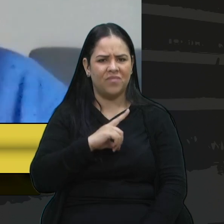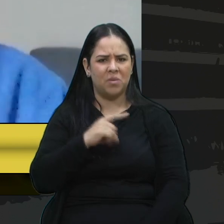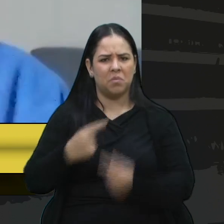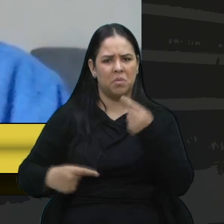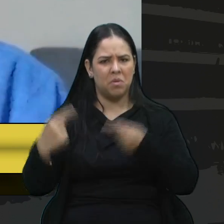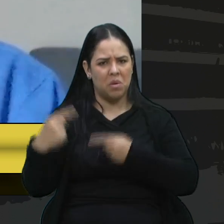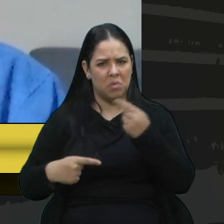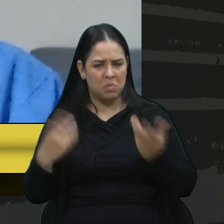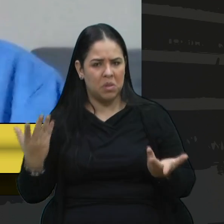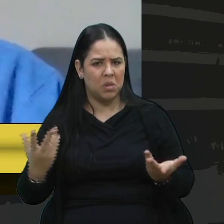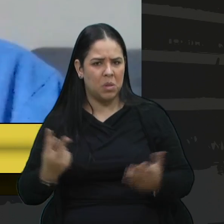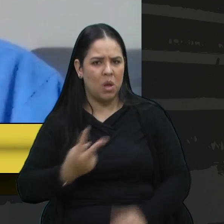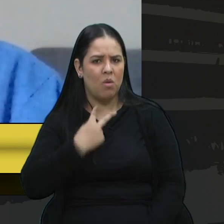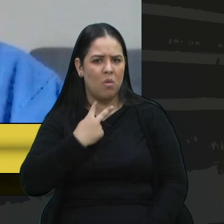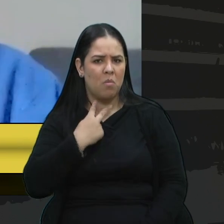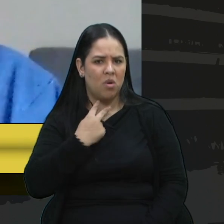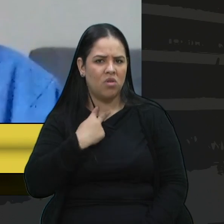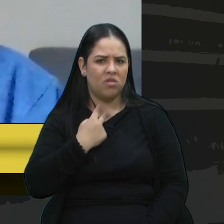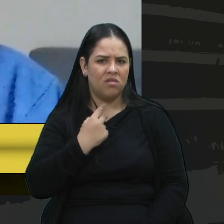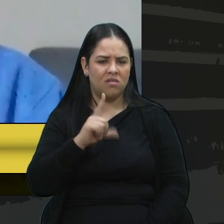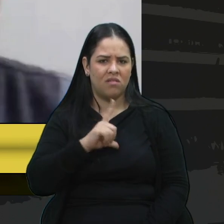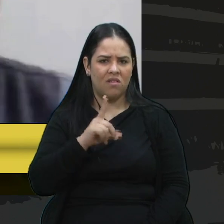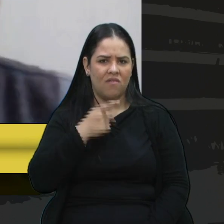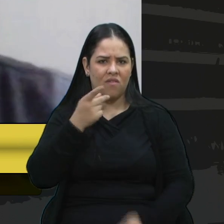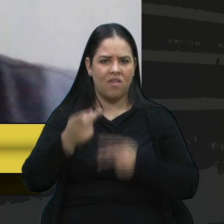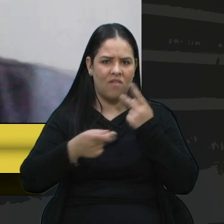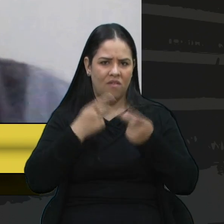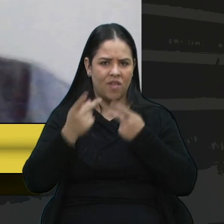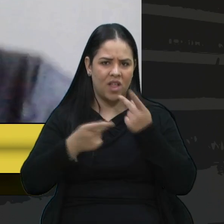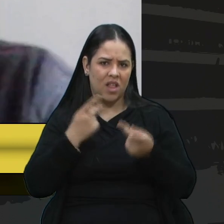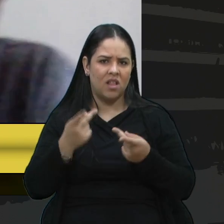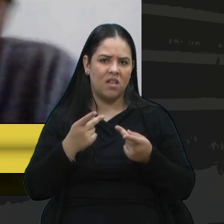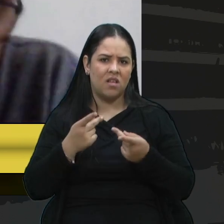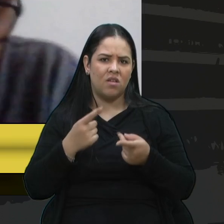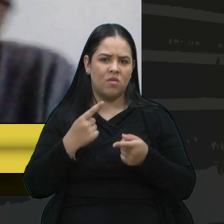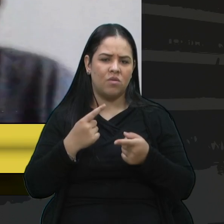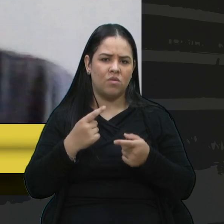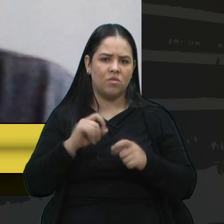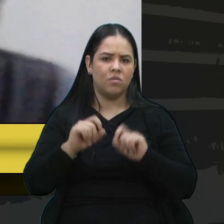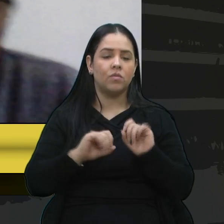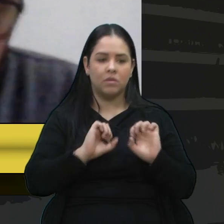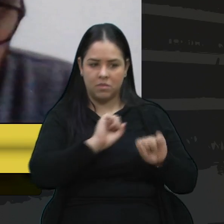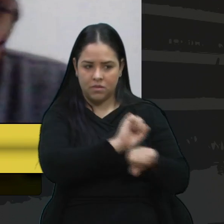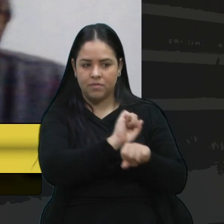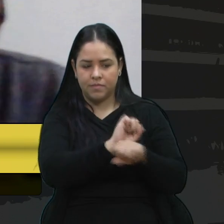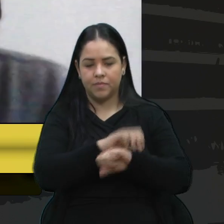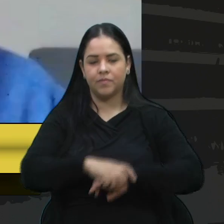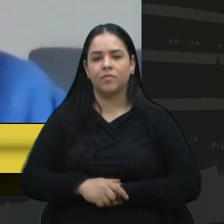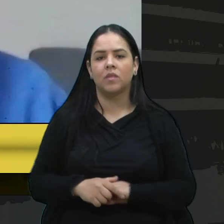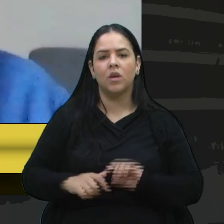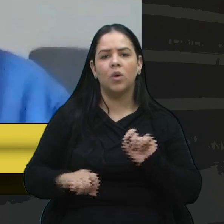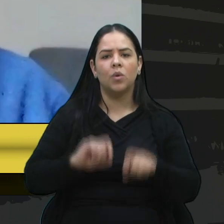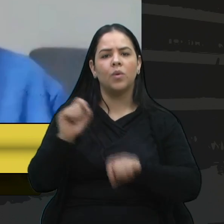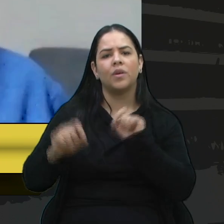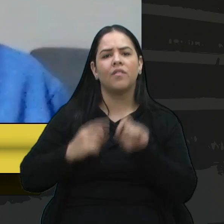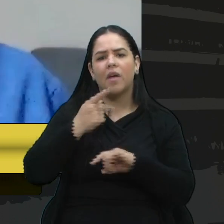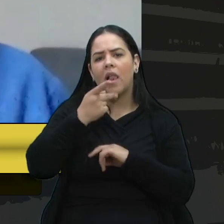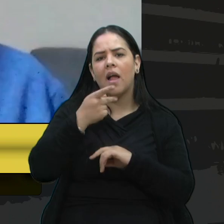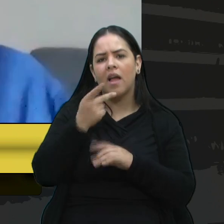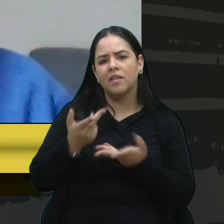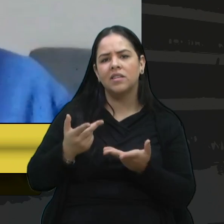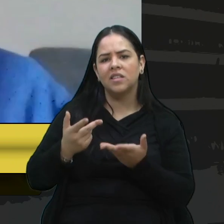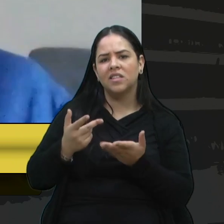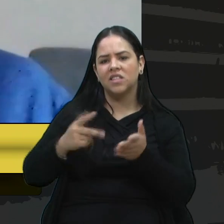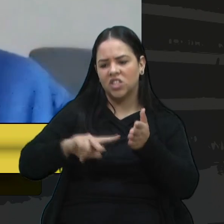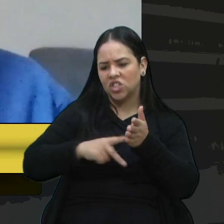Não pode haver a falácia de dizer que sindicato... Já lhe concedo, vereador. A falácia de dizer que sindicato